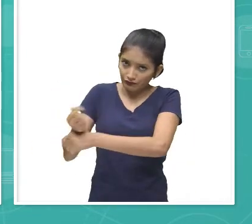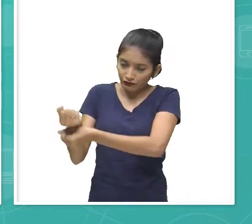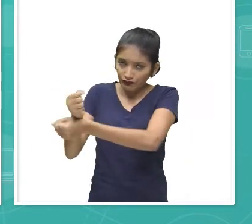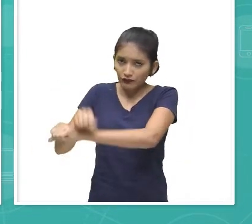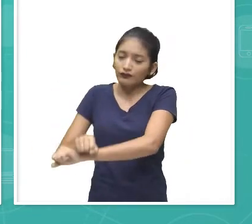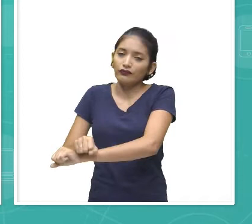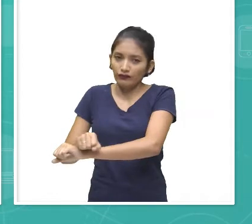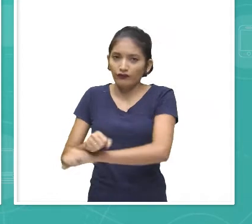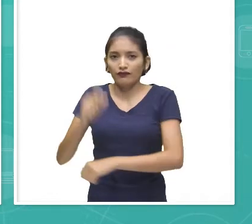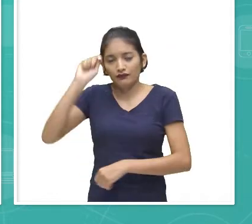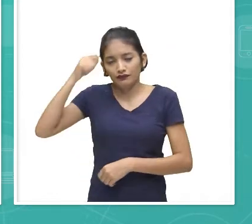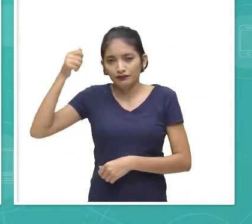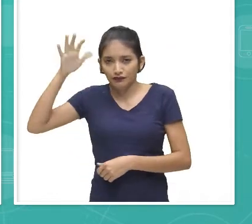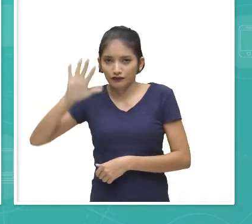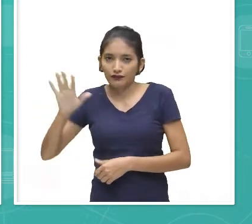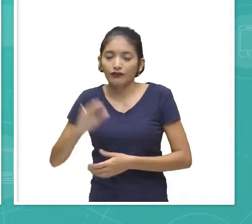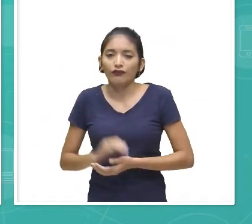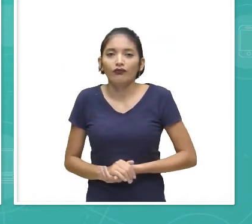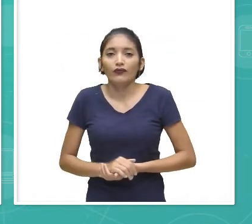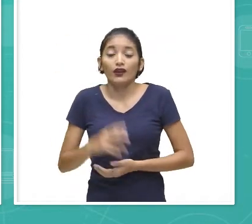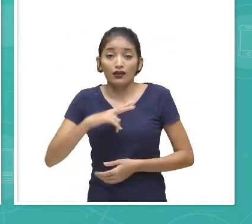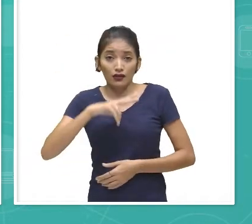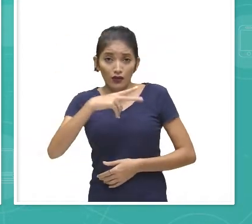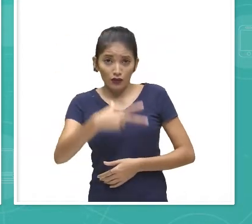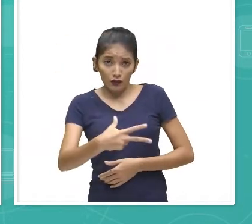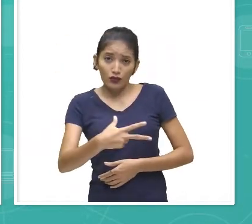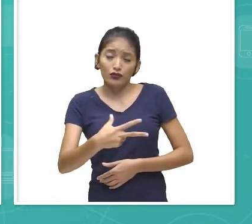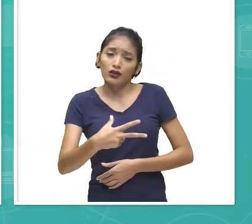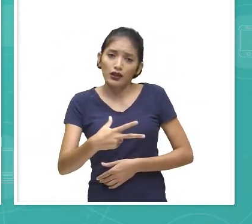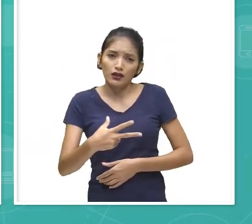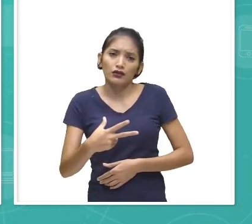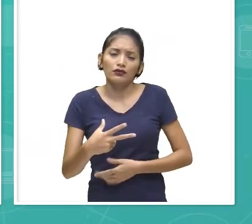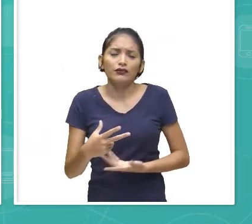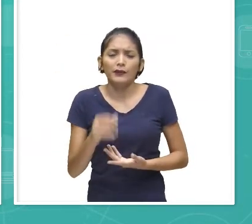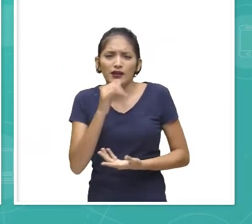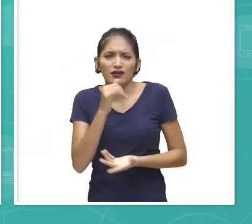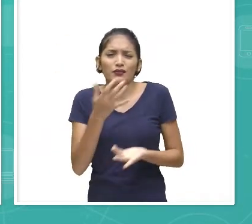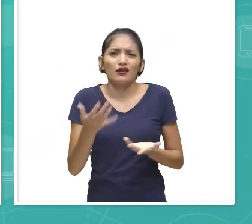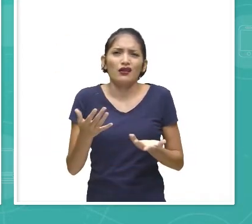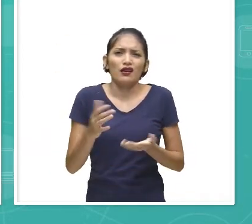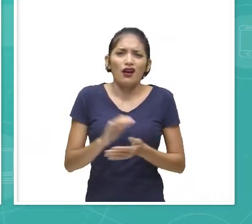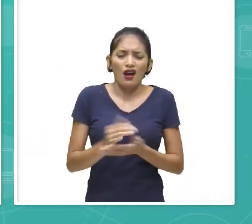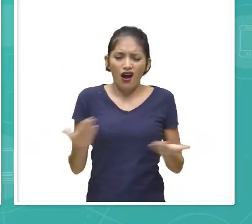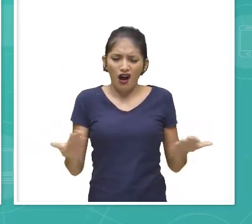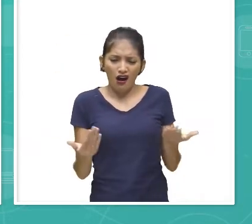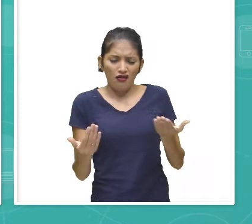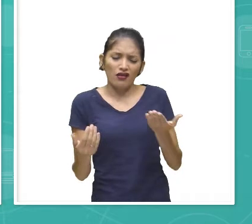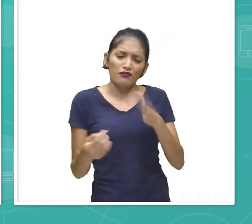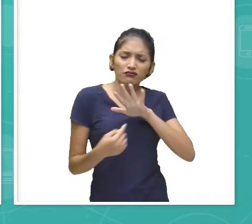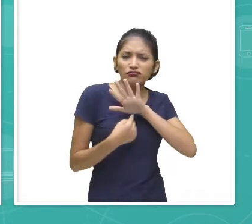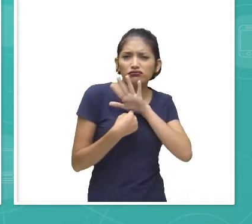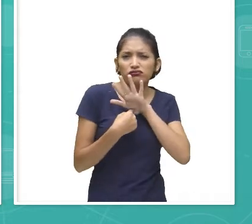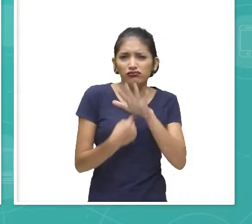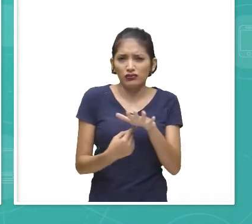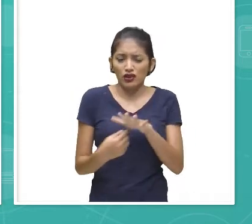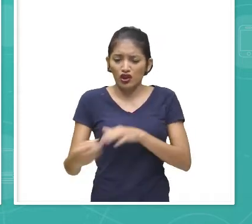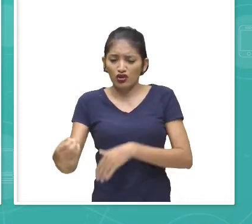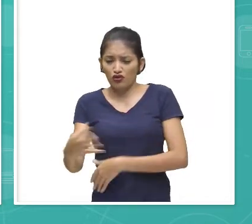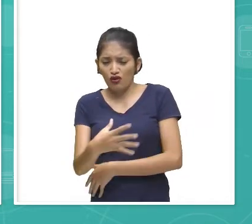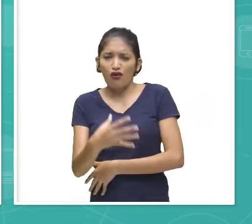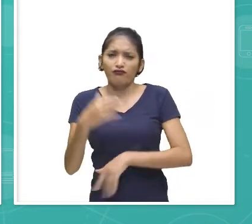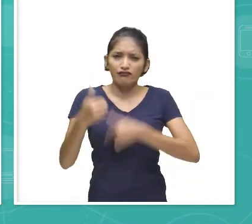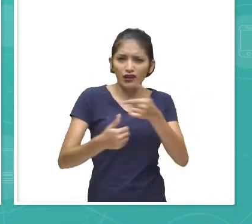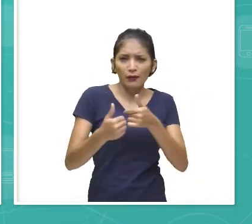Os portugueses, eles não inventam a escravidão, tá? Não chega a dizer, agora eu vou trazer aqui uma nova forma